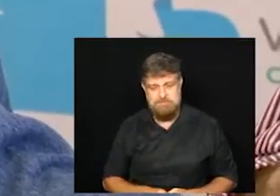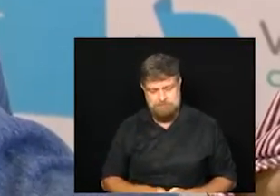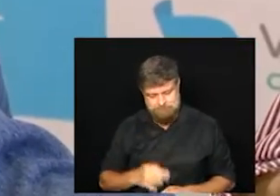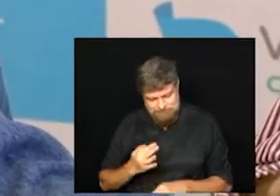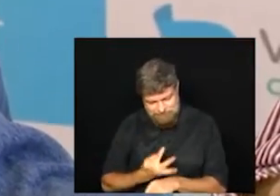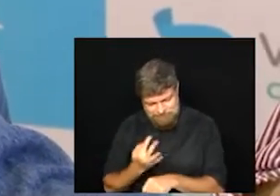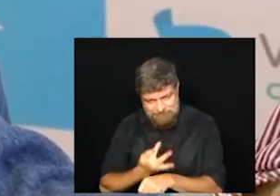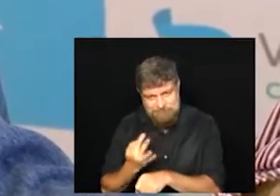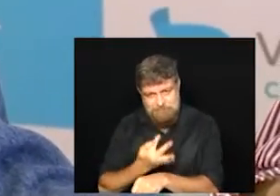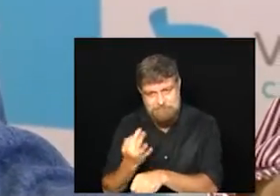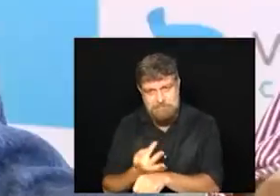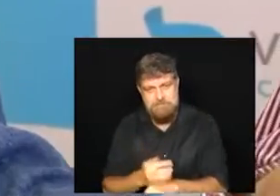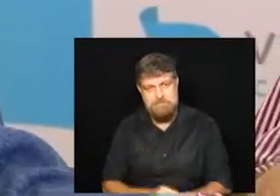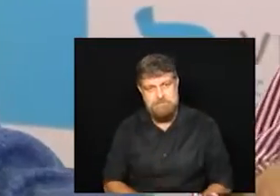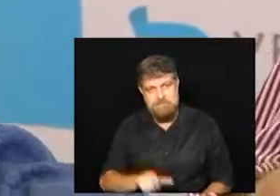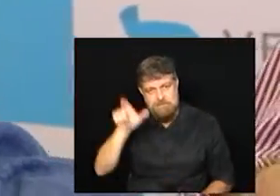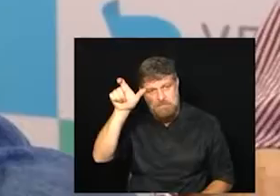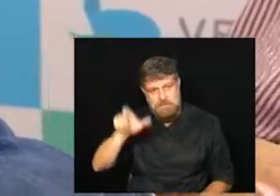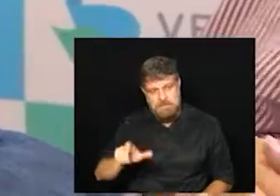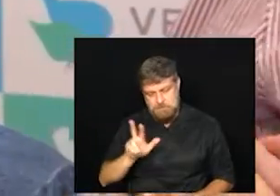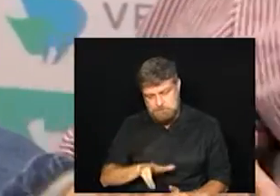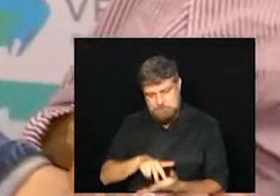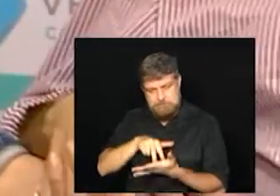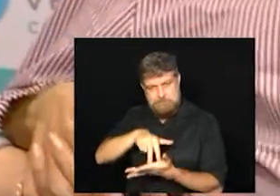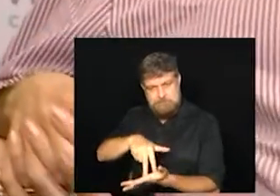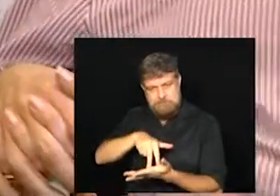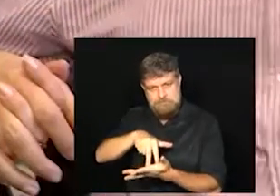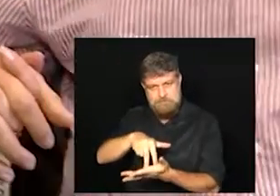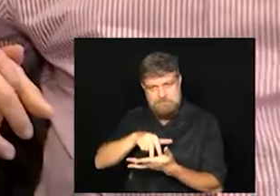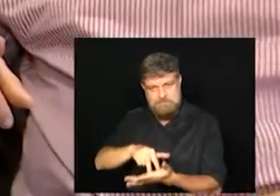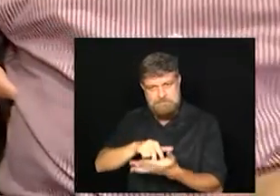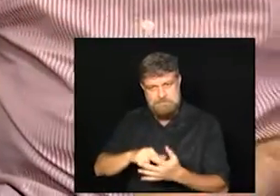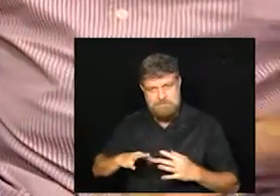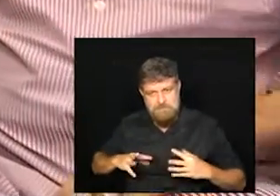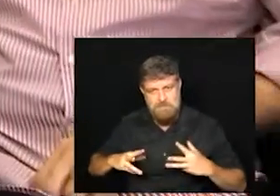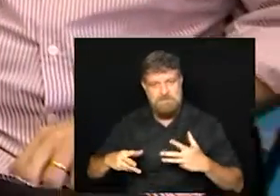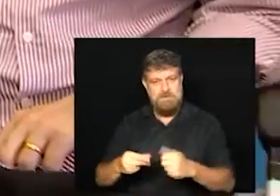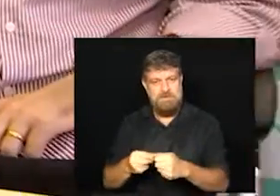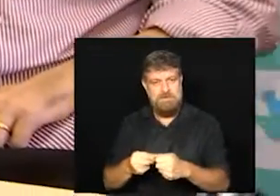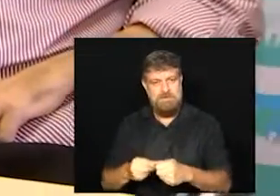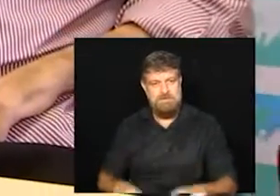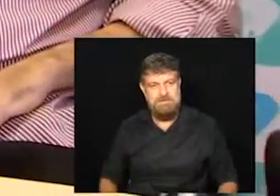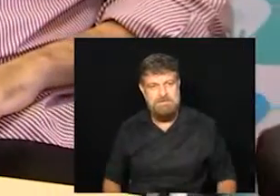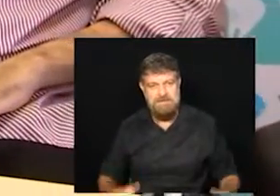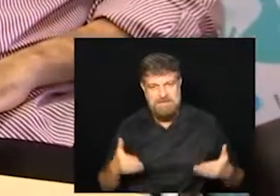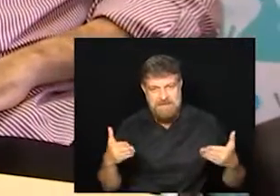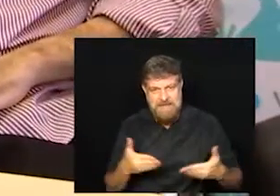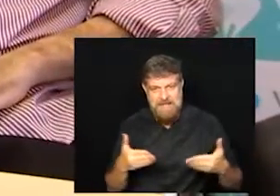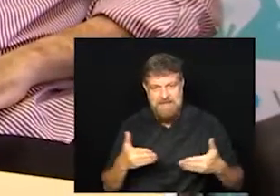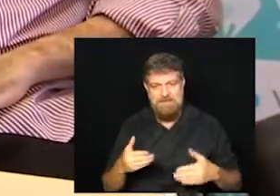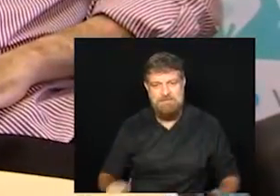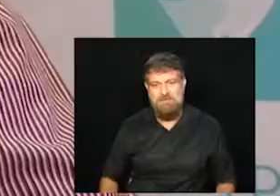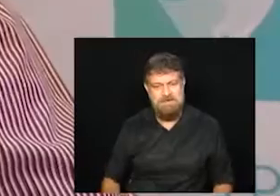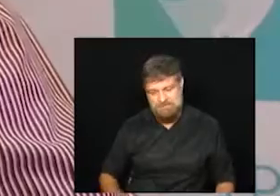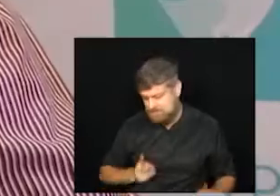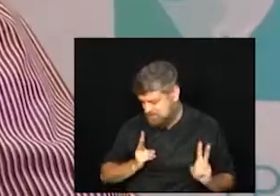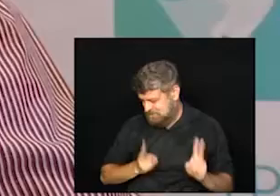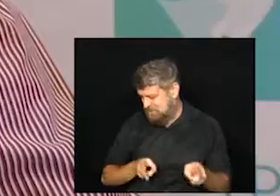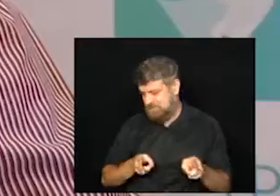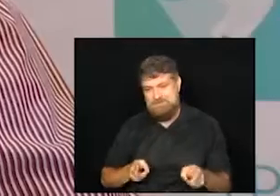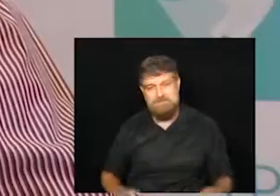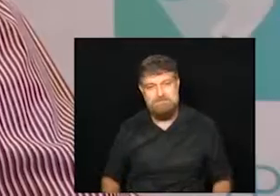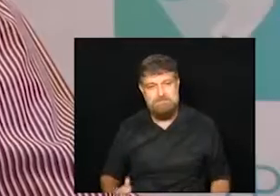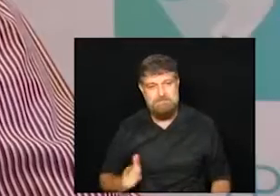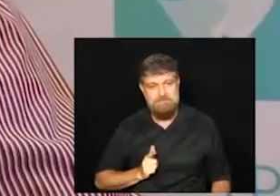dedicada, uma pessoa muito empenhada naquilo que faz, em tudo. E não vai ser agora que vai ser diferente, né? O